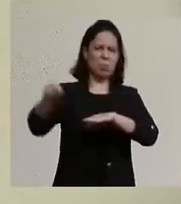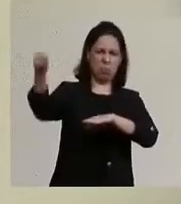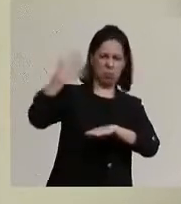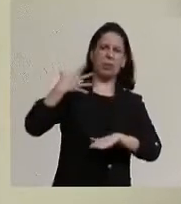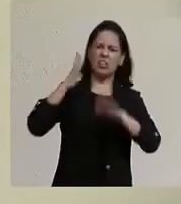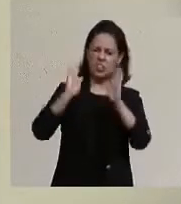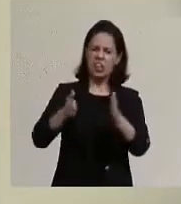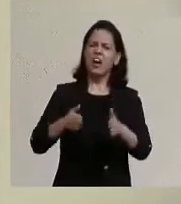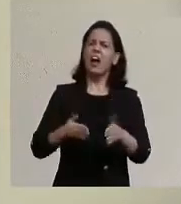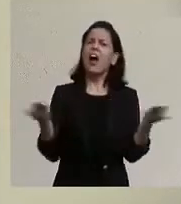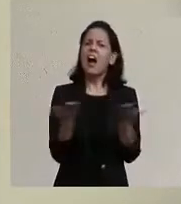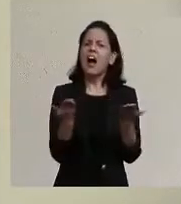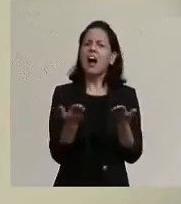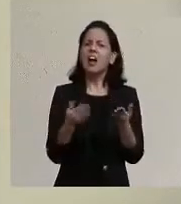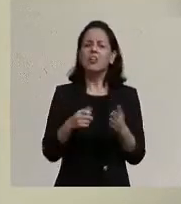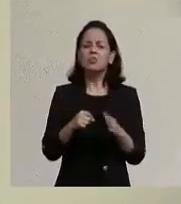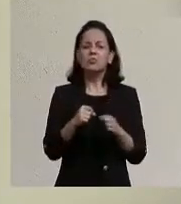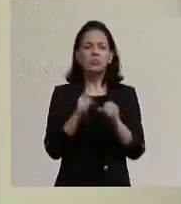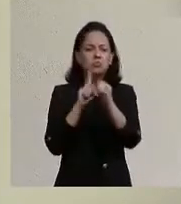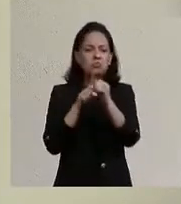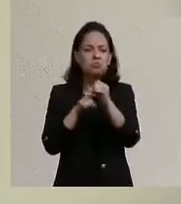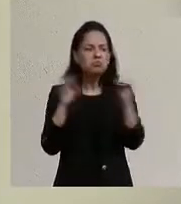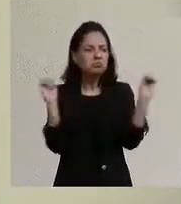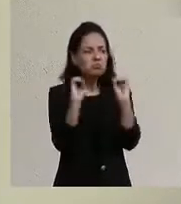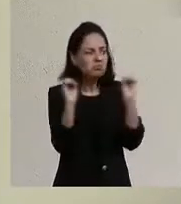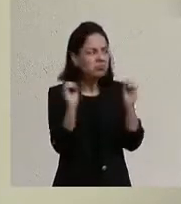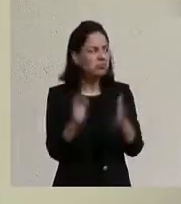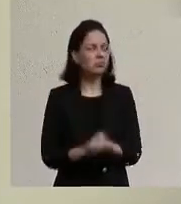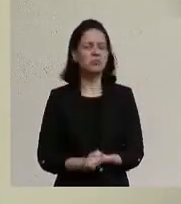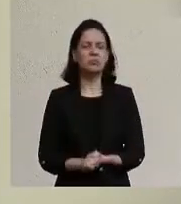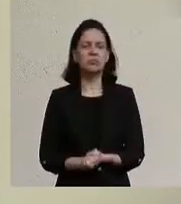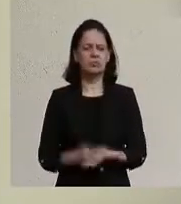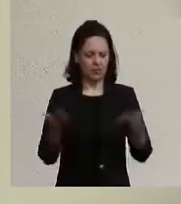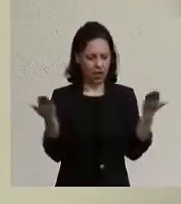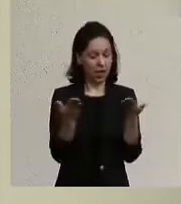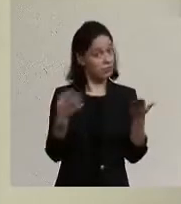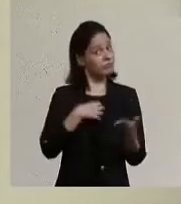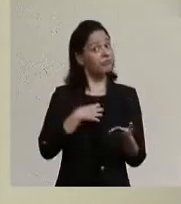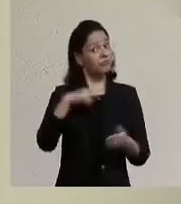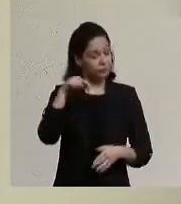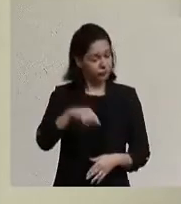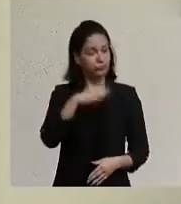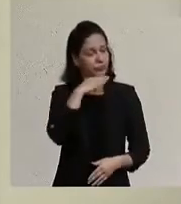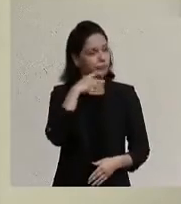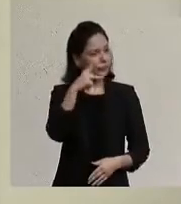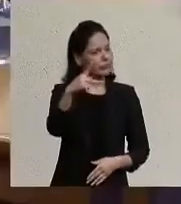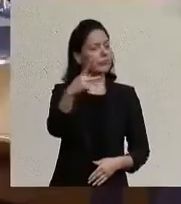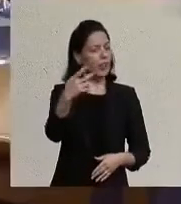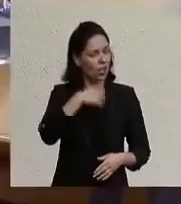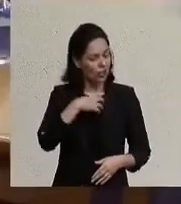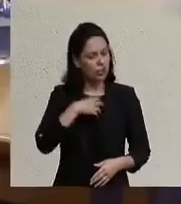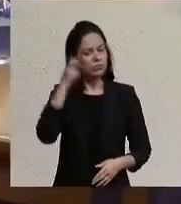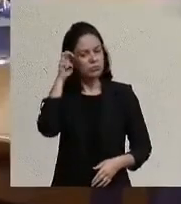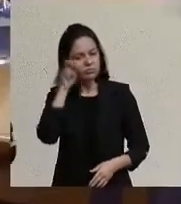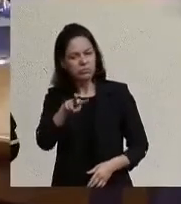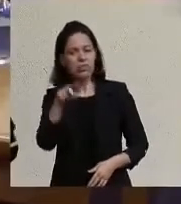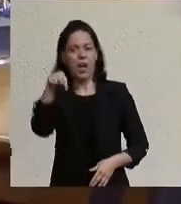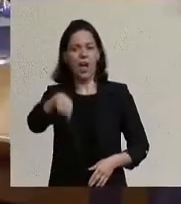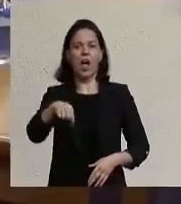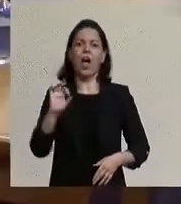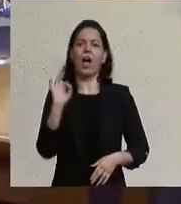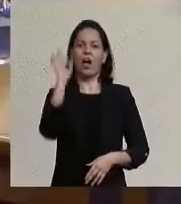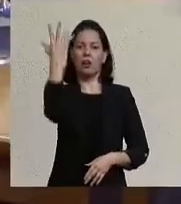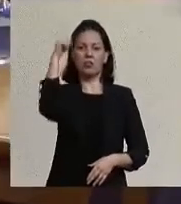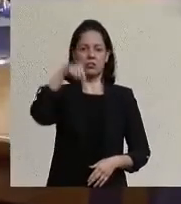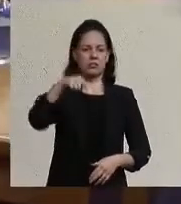você não fala você não tá com o microfone Então pessoal esse é o nível aqui de Santana de Parnaíba Esse é o nível das coisas